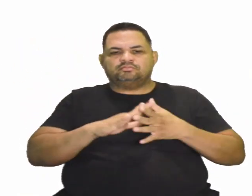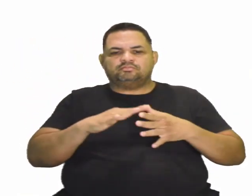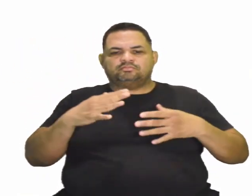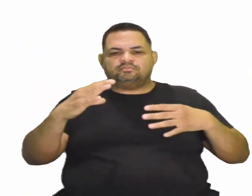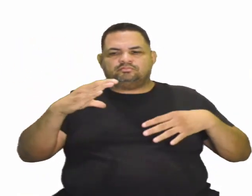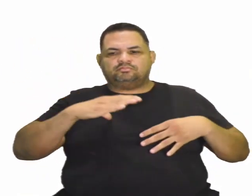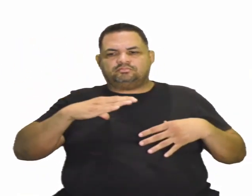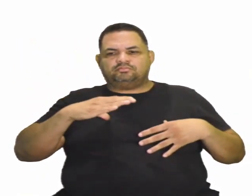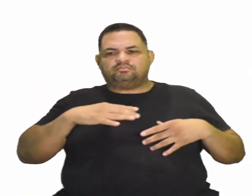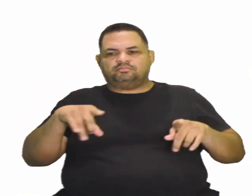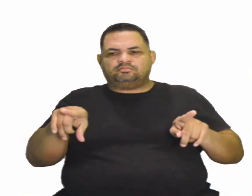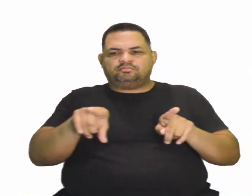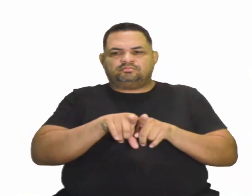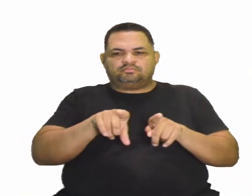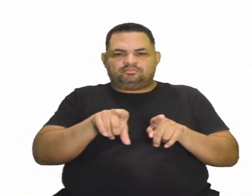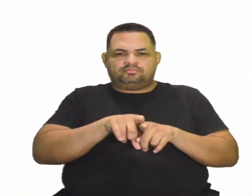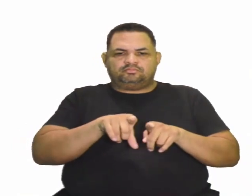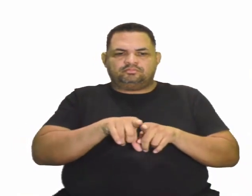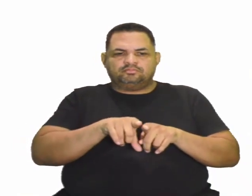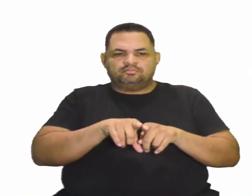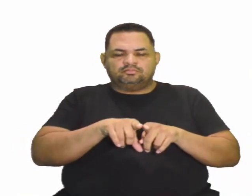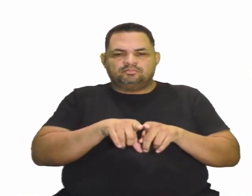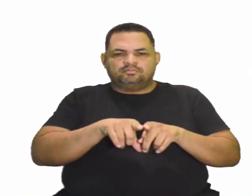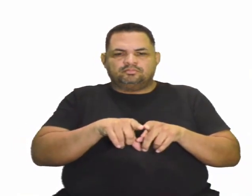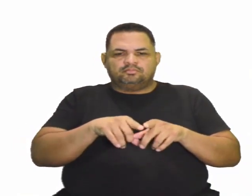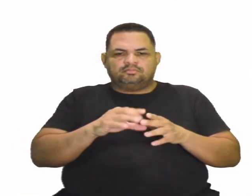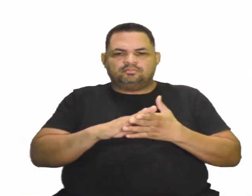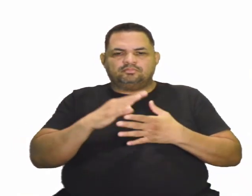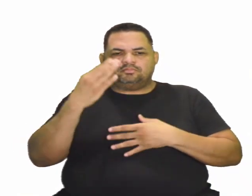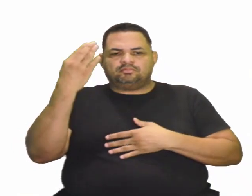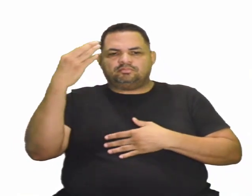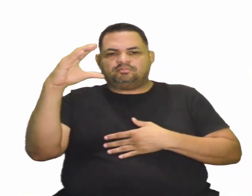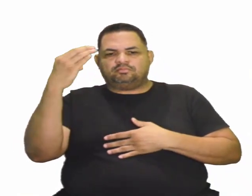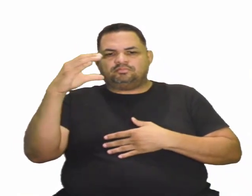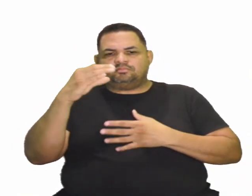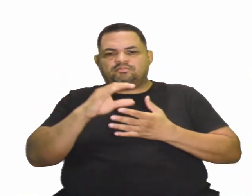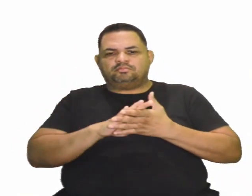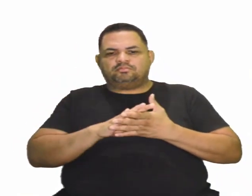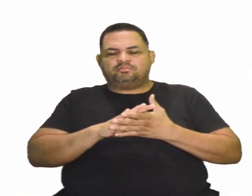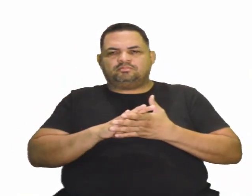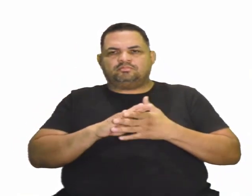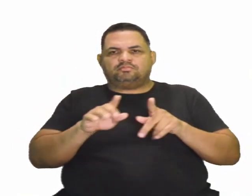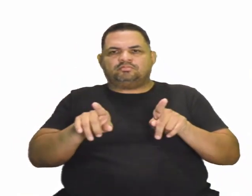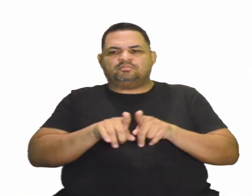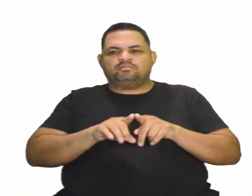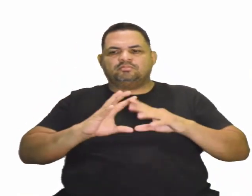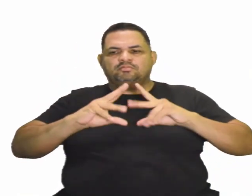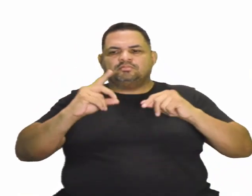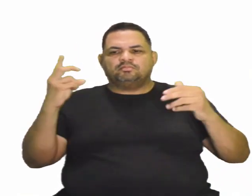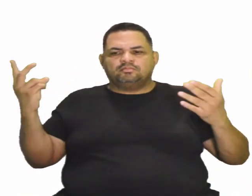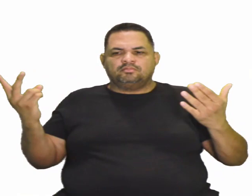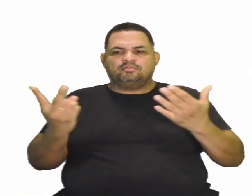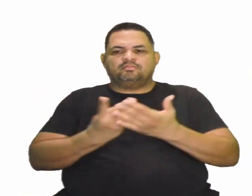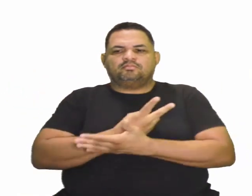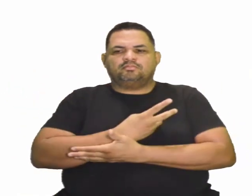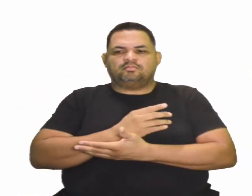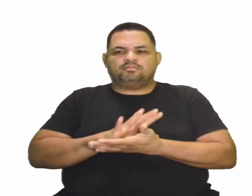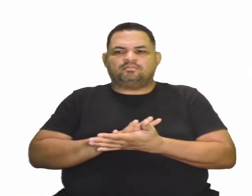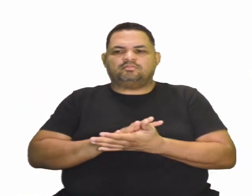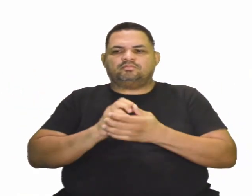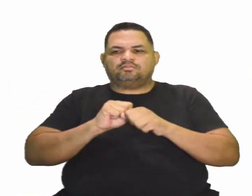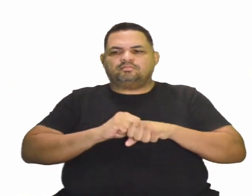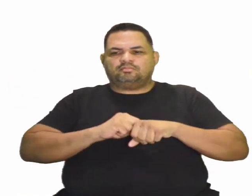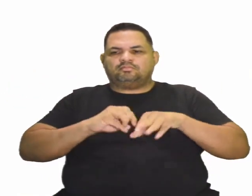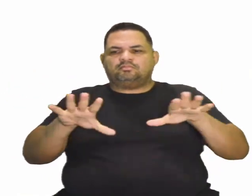né, também no que diz respeito à ciência, e tudo isso foi se espalhando pela